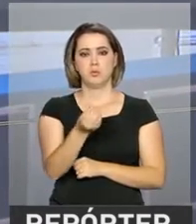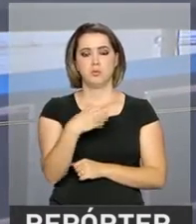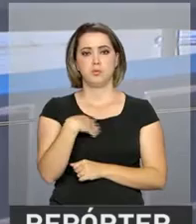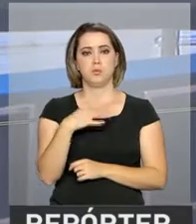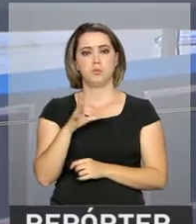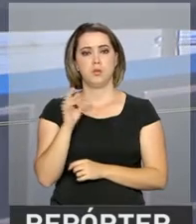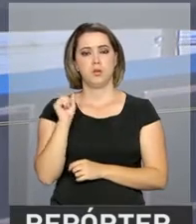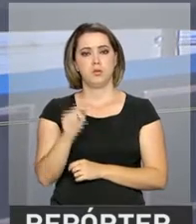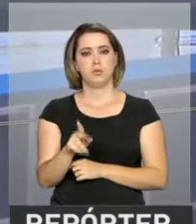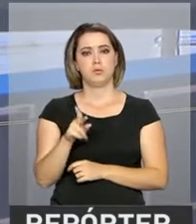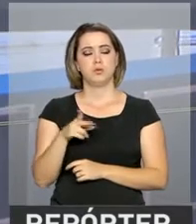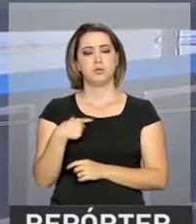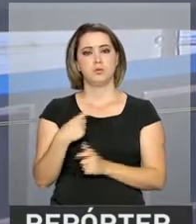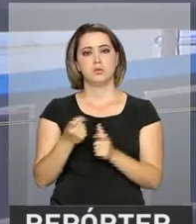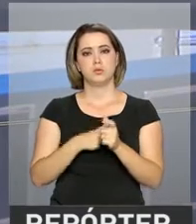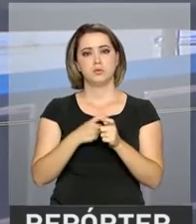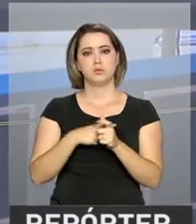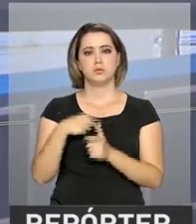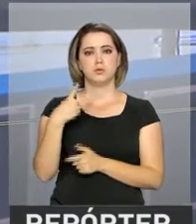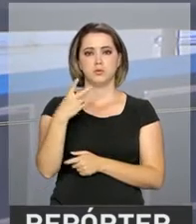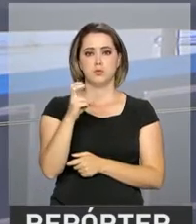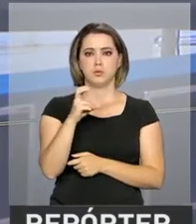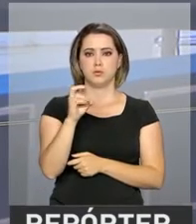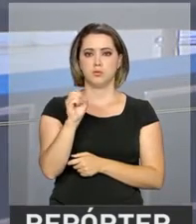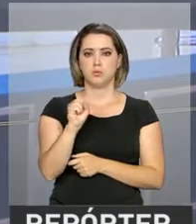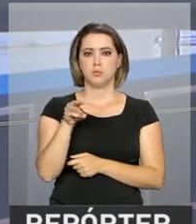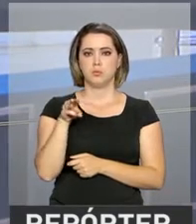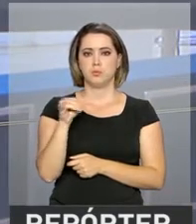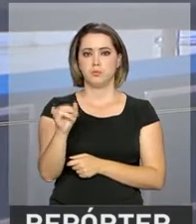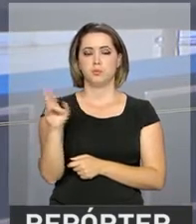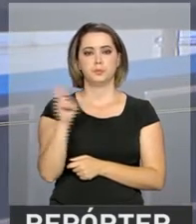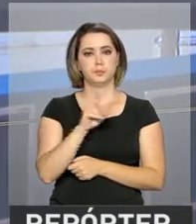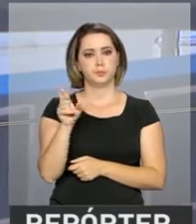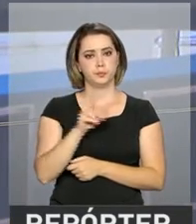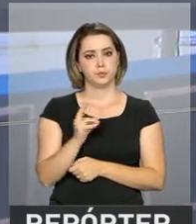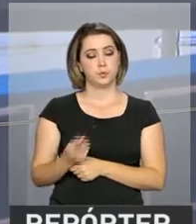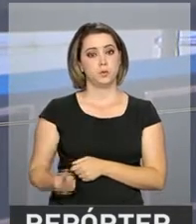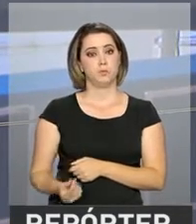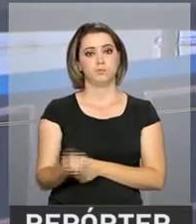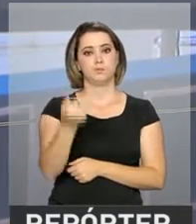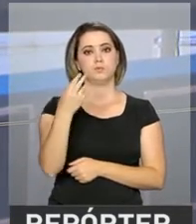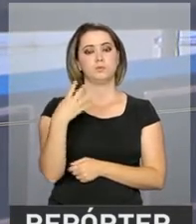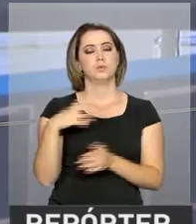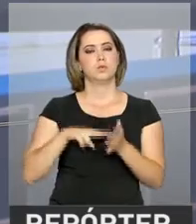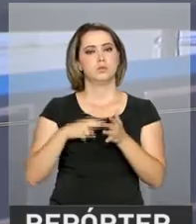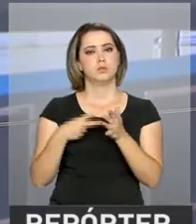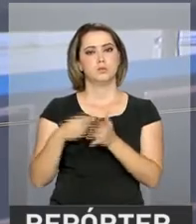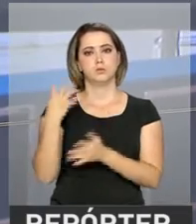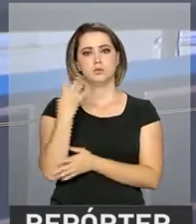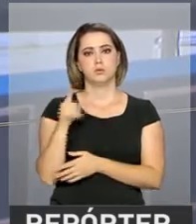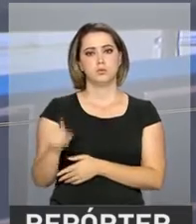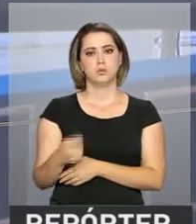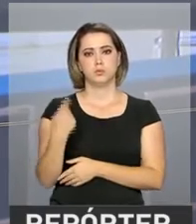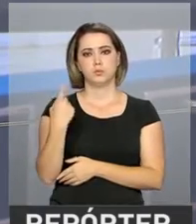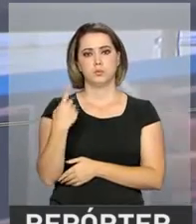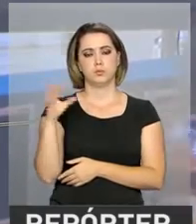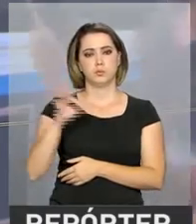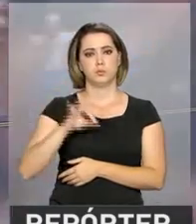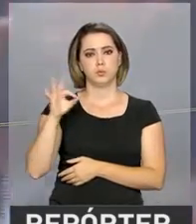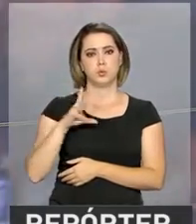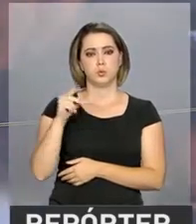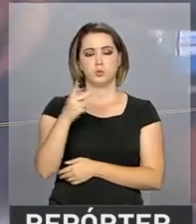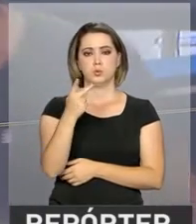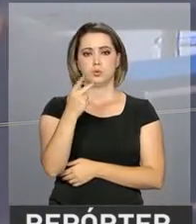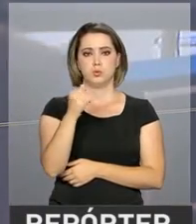Social registrou um déficit de mais de duzentos e cinquenta e oito bilhões de reais o valor corresponde a 4,1 por